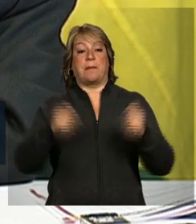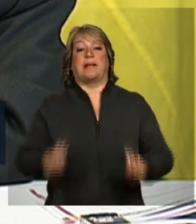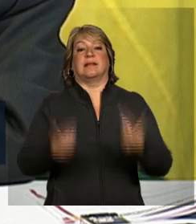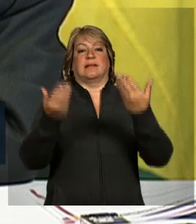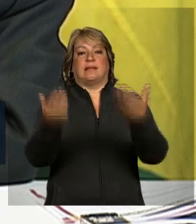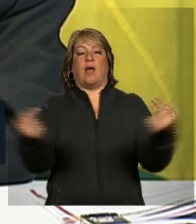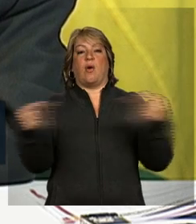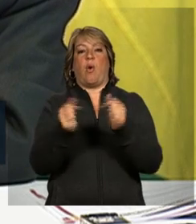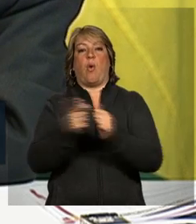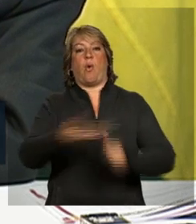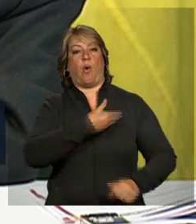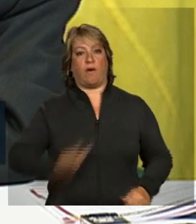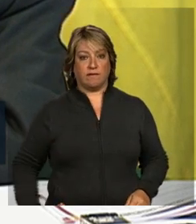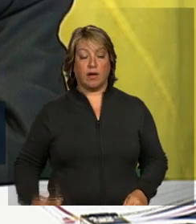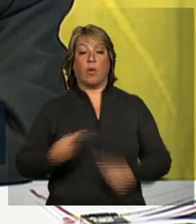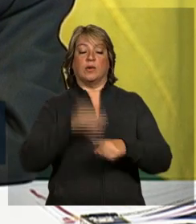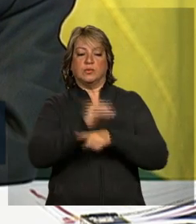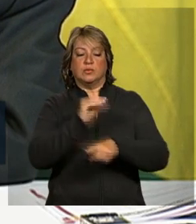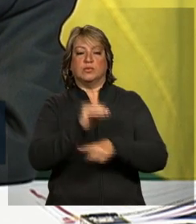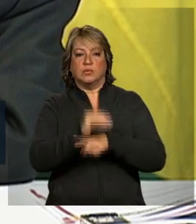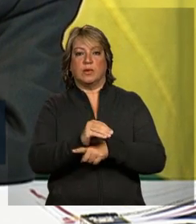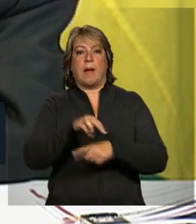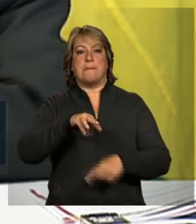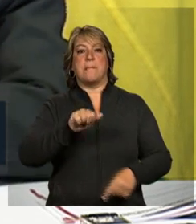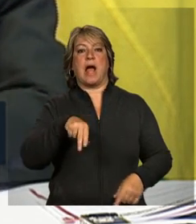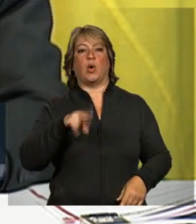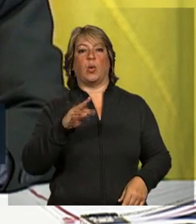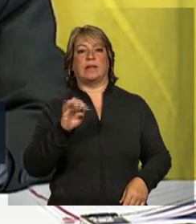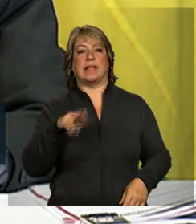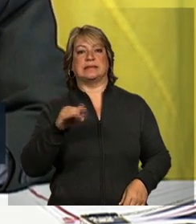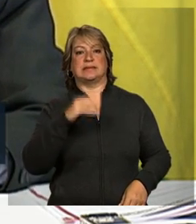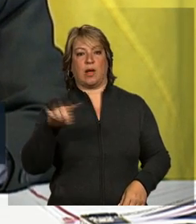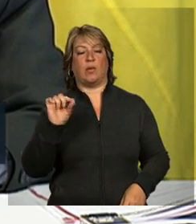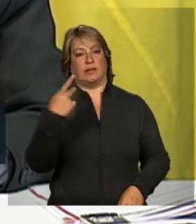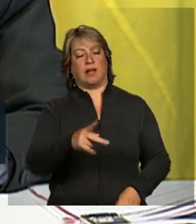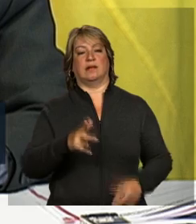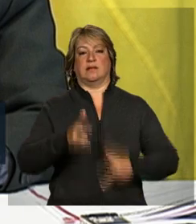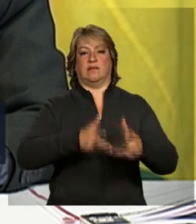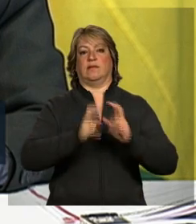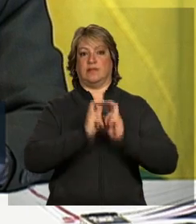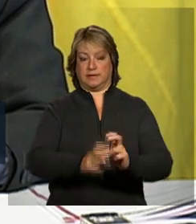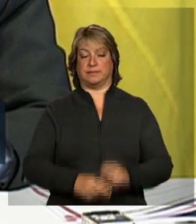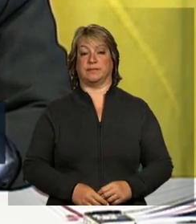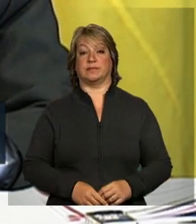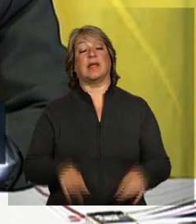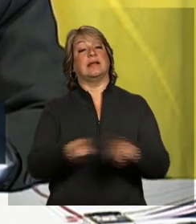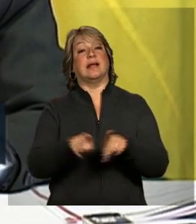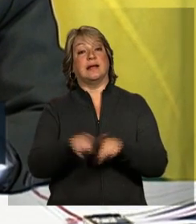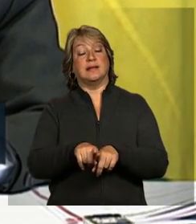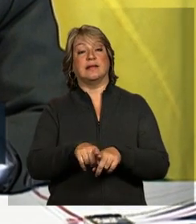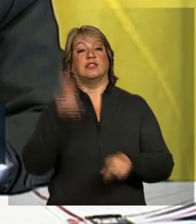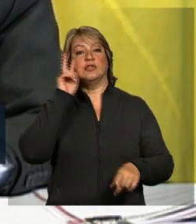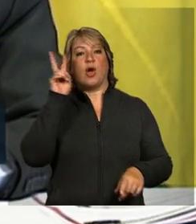que é pactuada com o governo pela dessa ferrovia e e e só complementando pelo valor